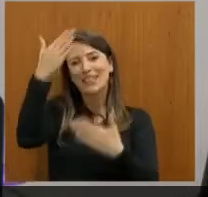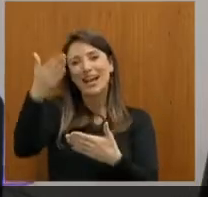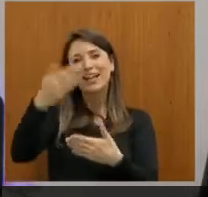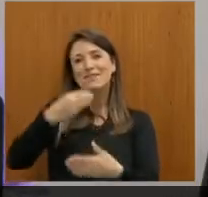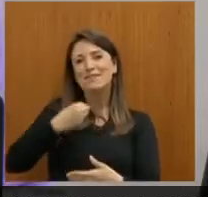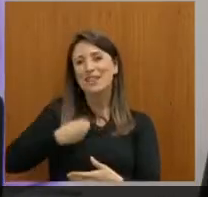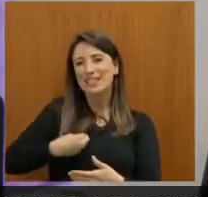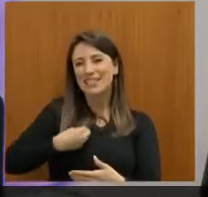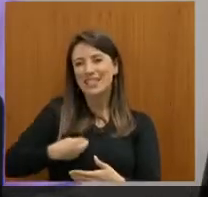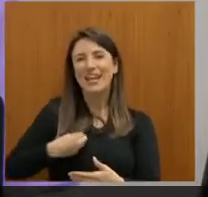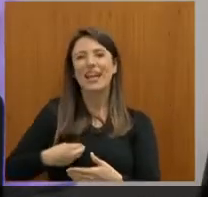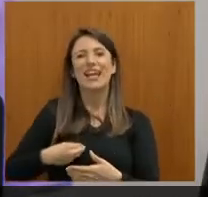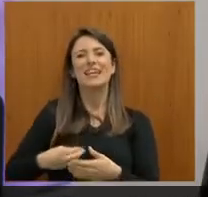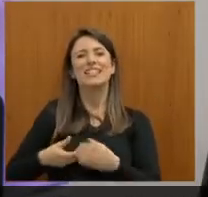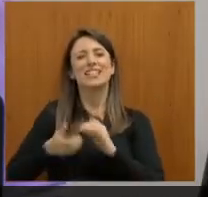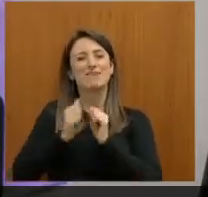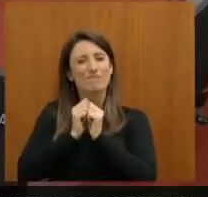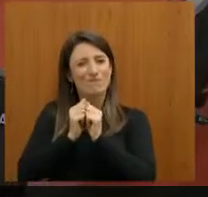parceria de sempre